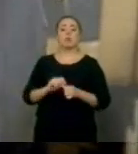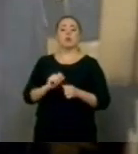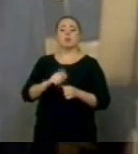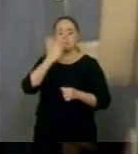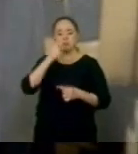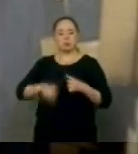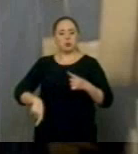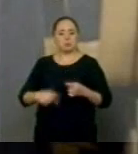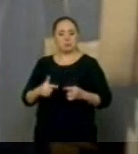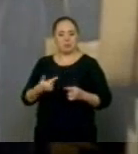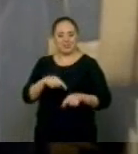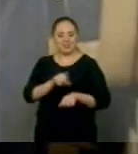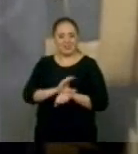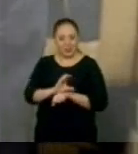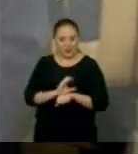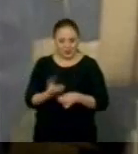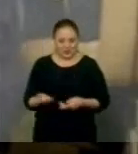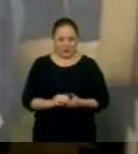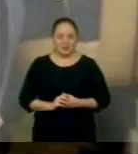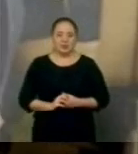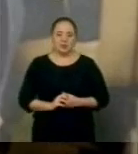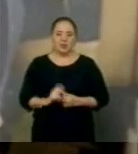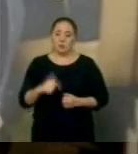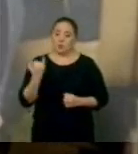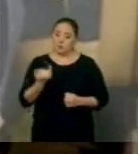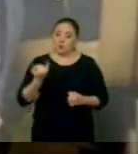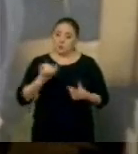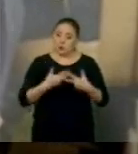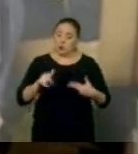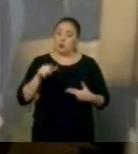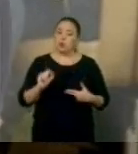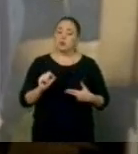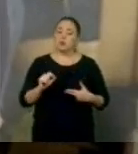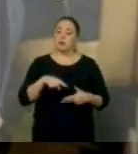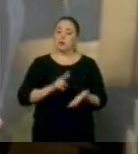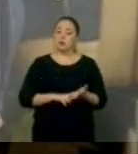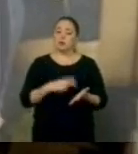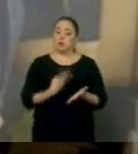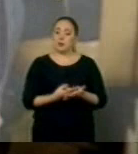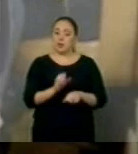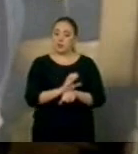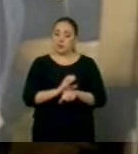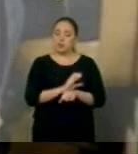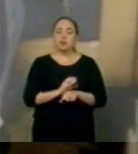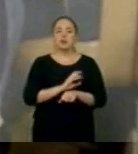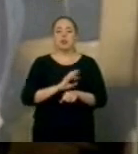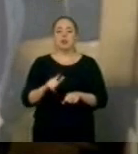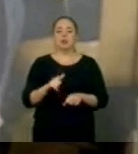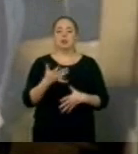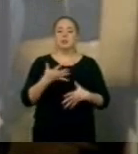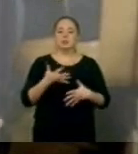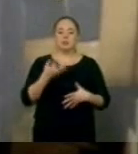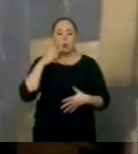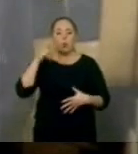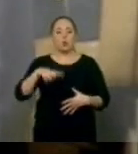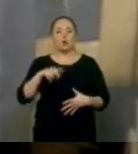restrição expressa. Aqui, senhores ministros, um aspecto importante é que essa interpretação, ela não leva em